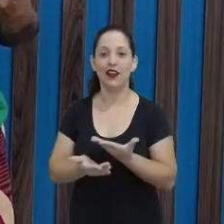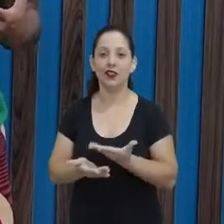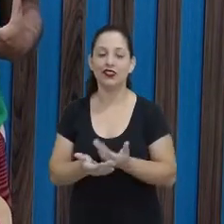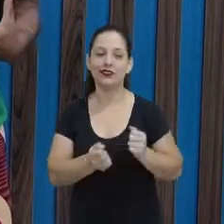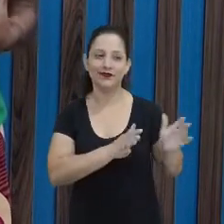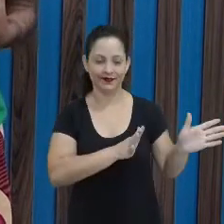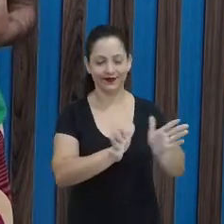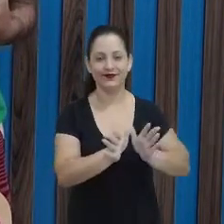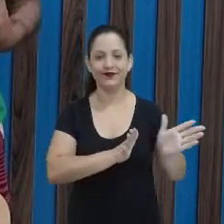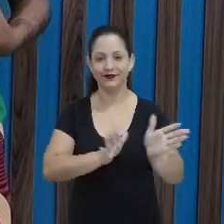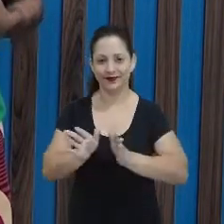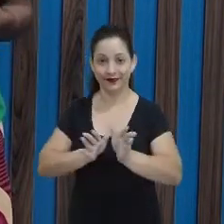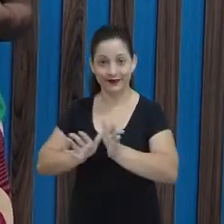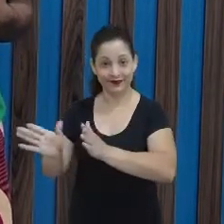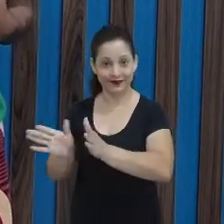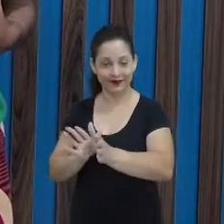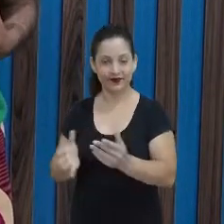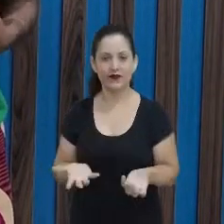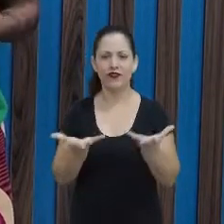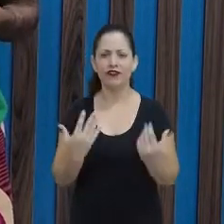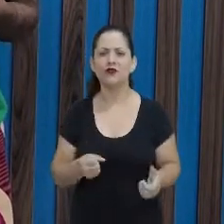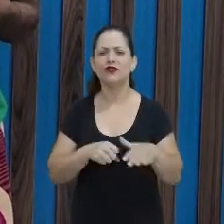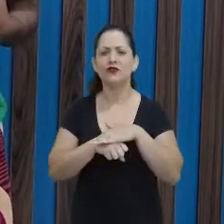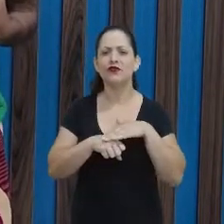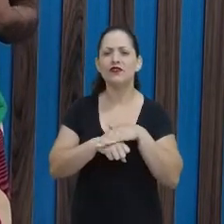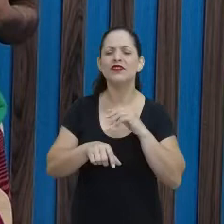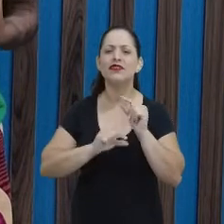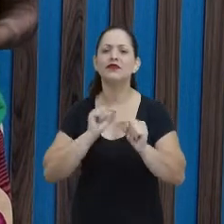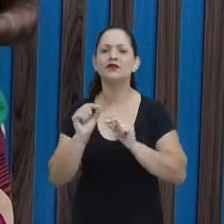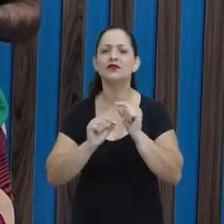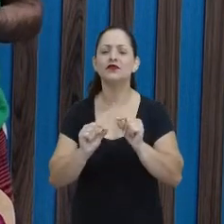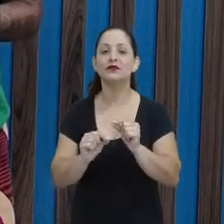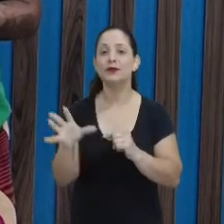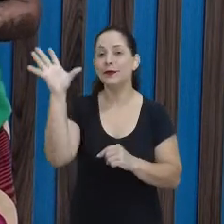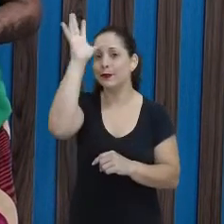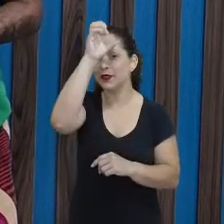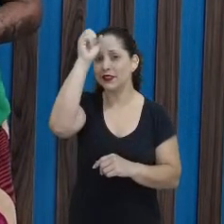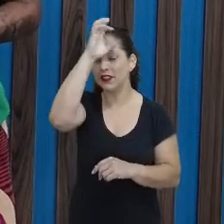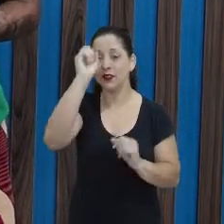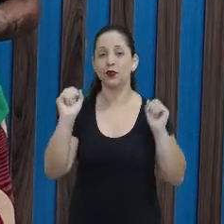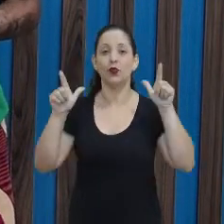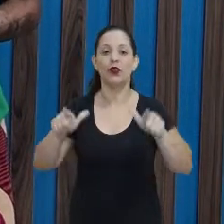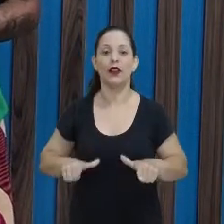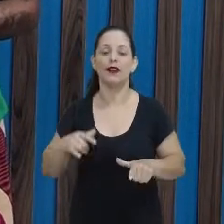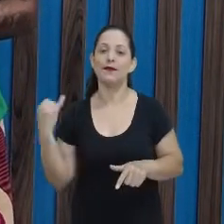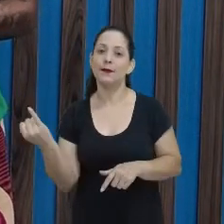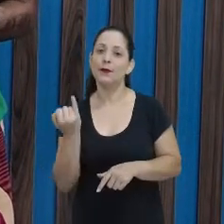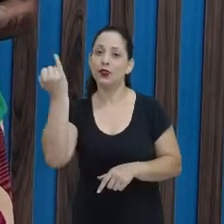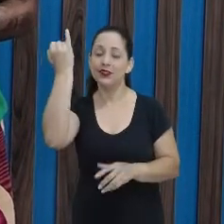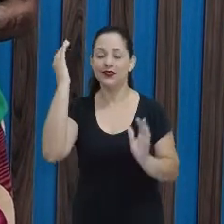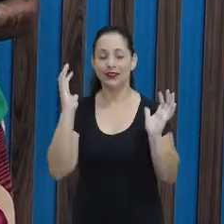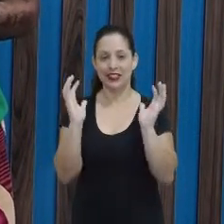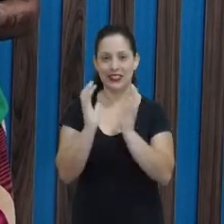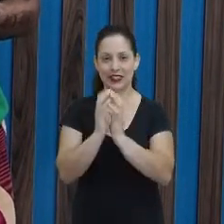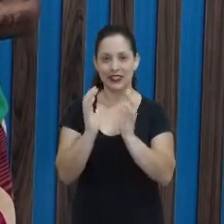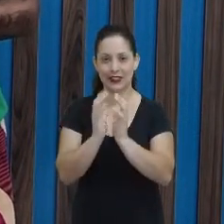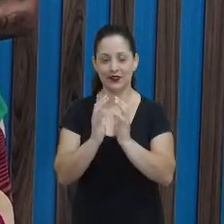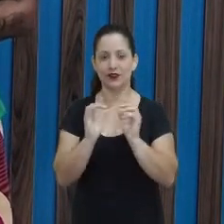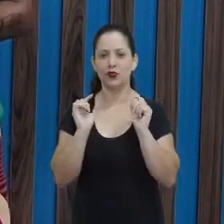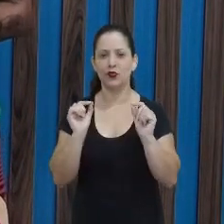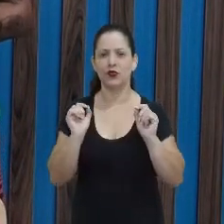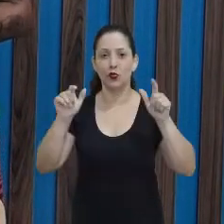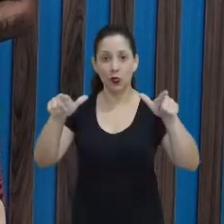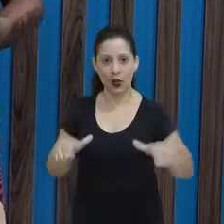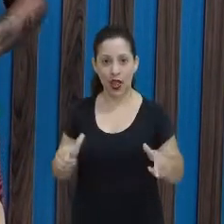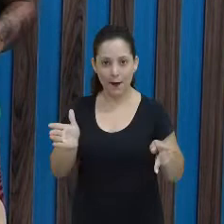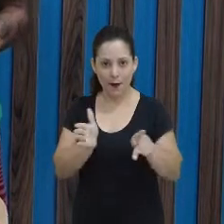vez mais acessíveis. Vamos falar de um local muito importante para a nossa cidade, para o nosso Recife, que é o Paço do